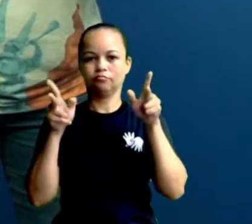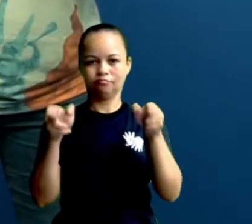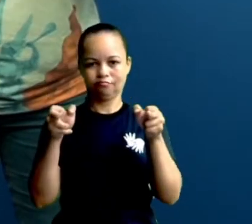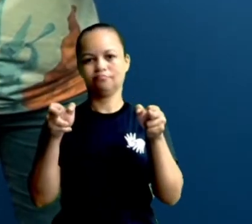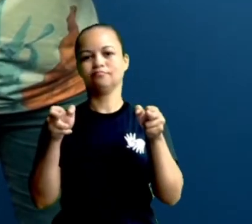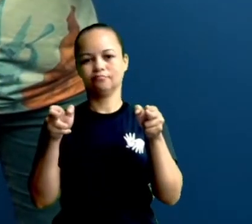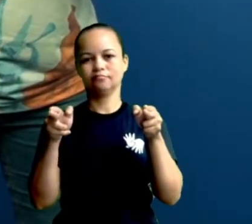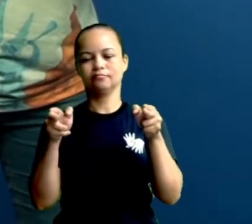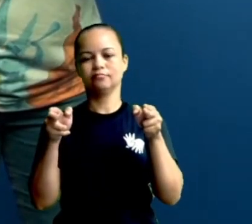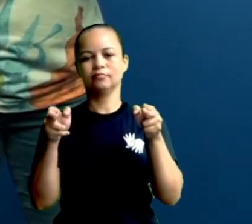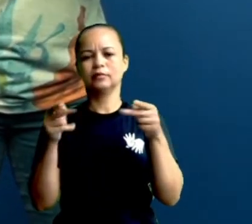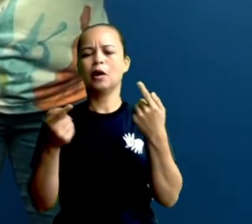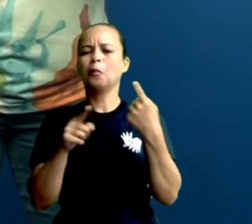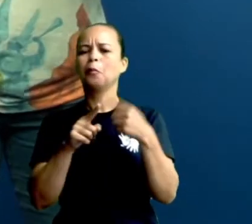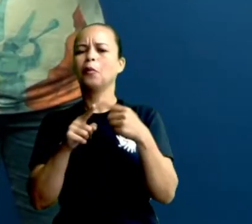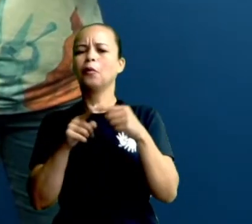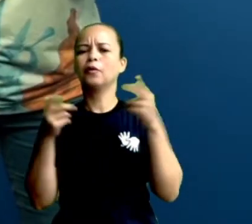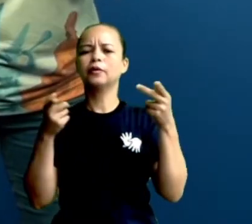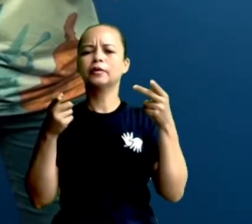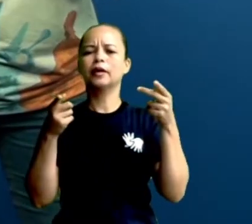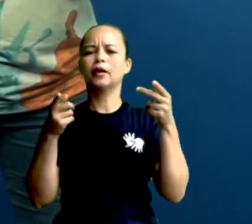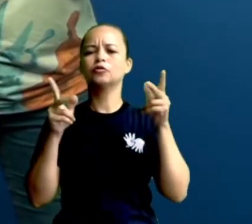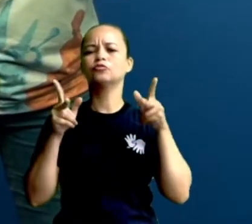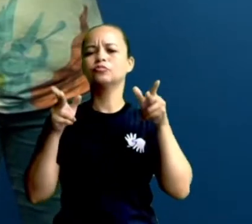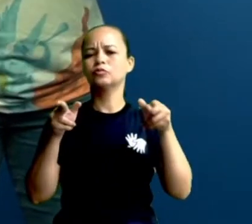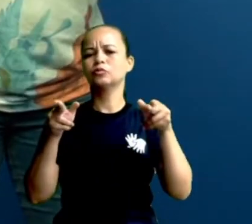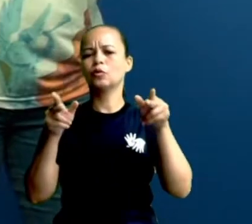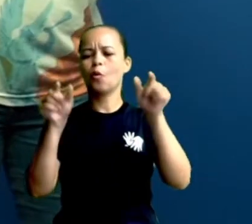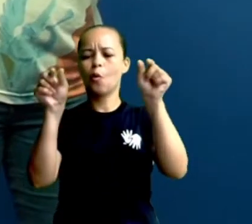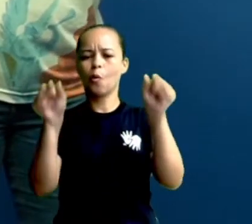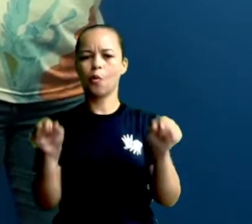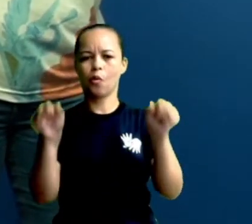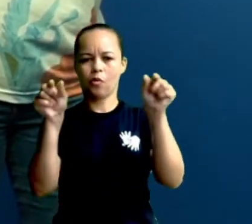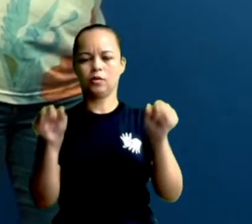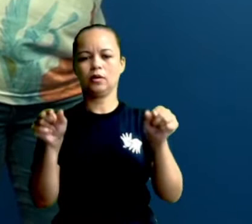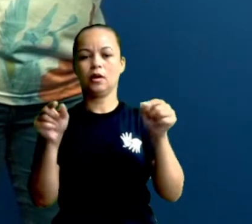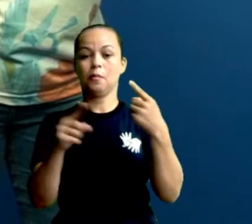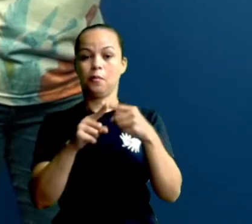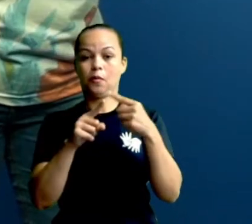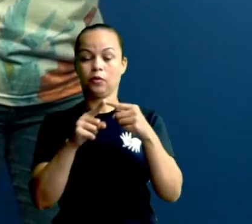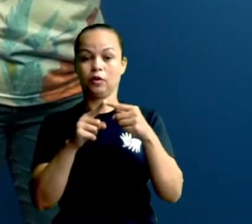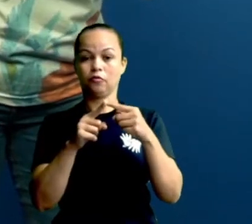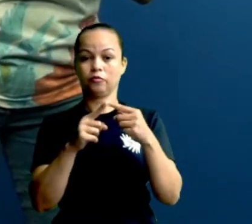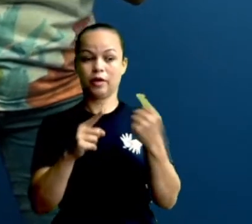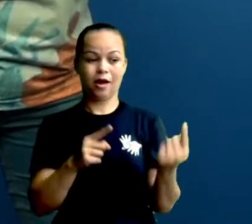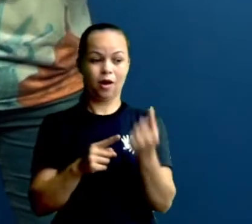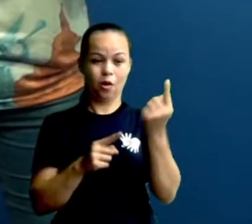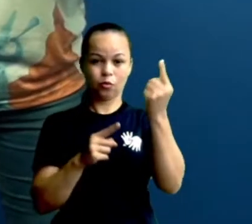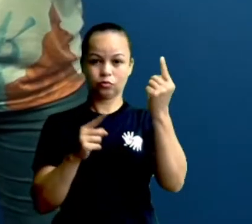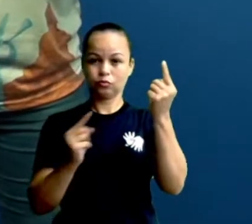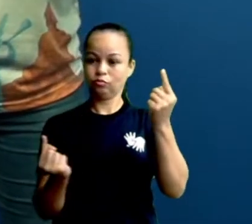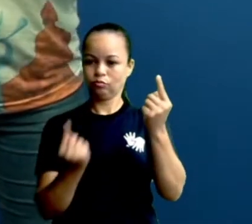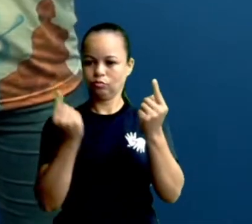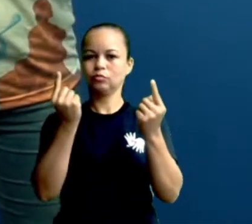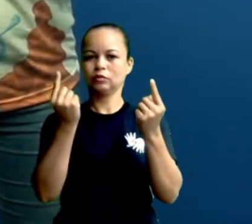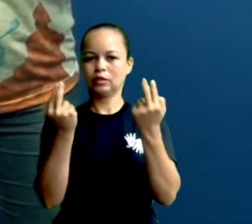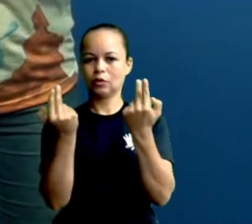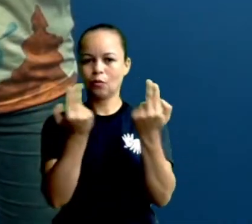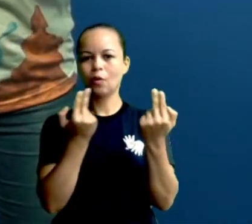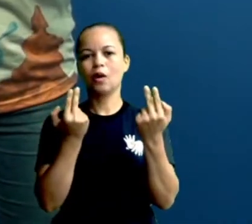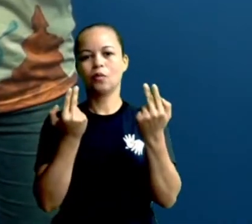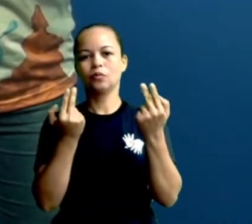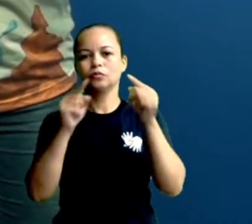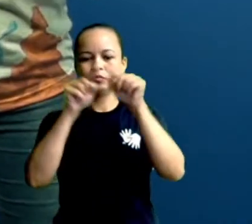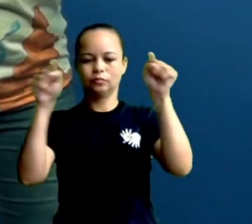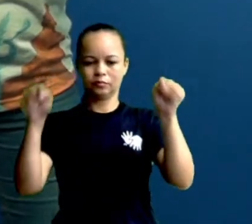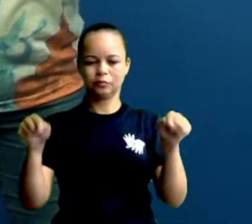as mesmas medidas, por que lados correspondentes? Porque eu vou ver a altura de um retângulo em relação à altura do